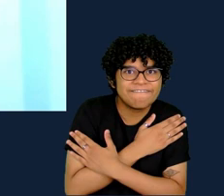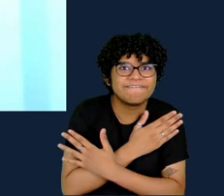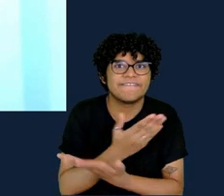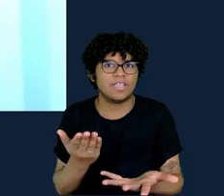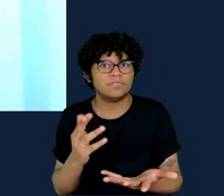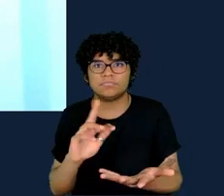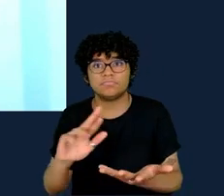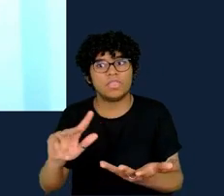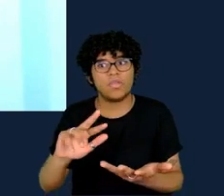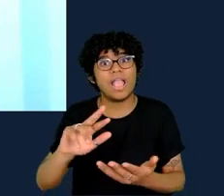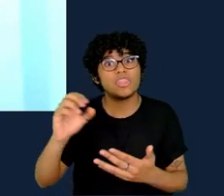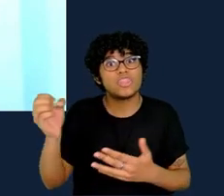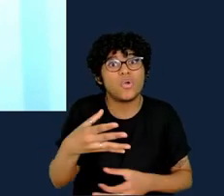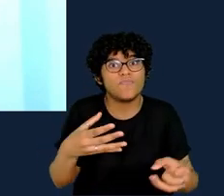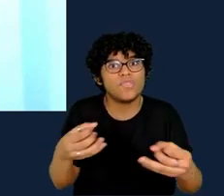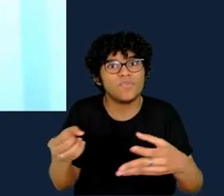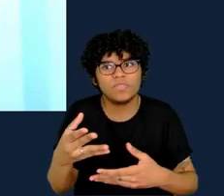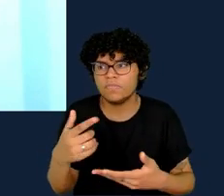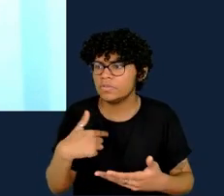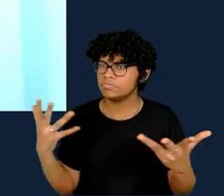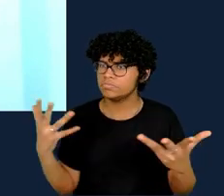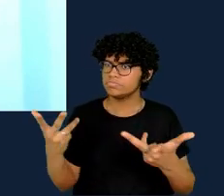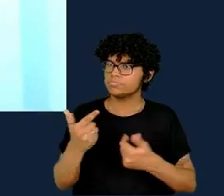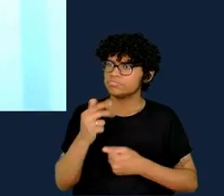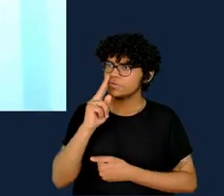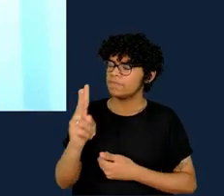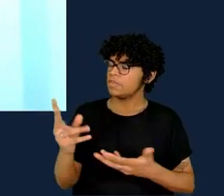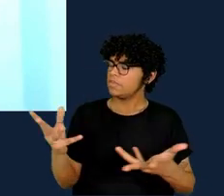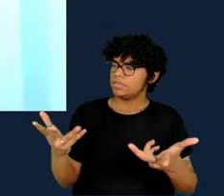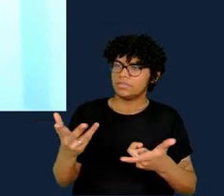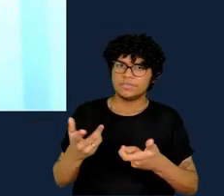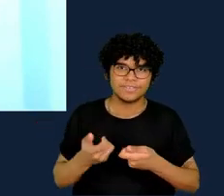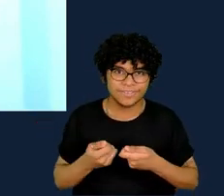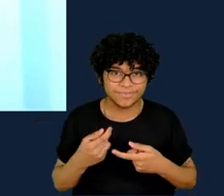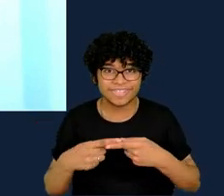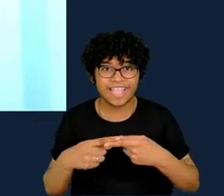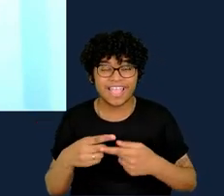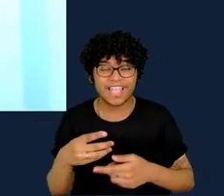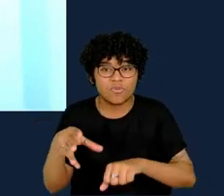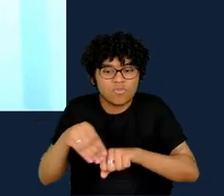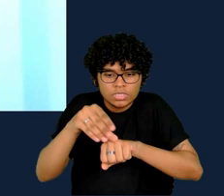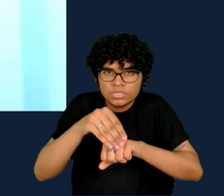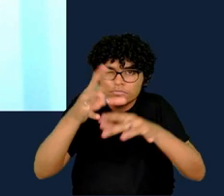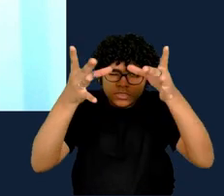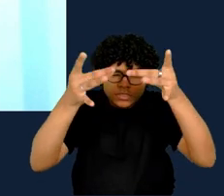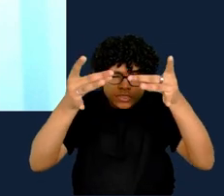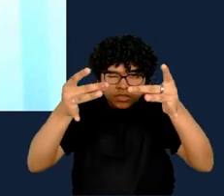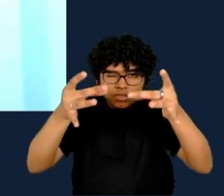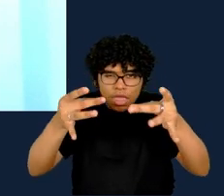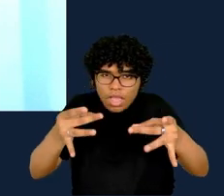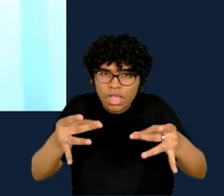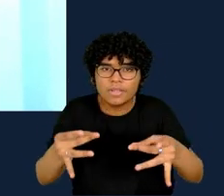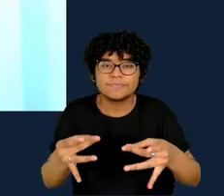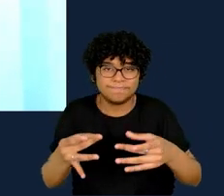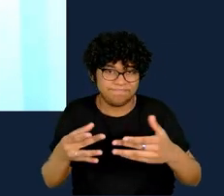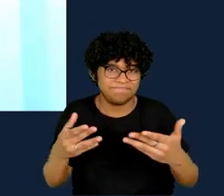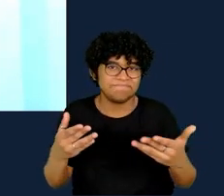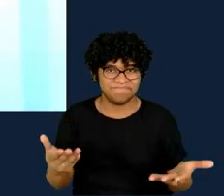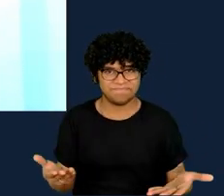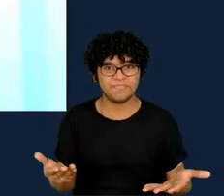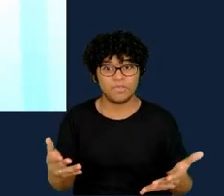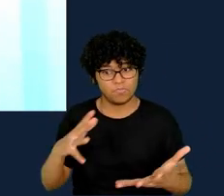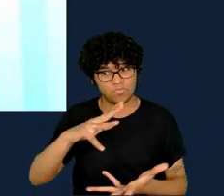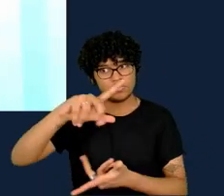tão fantástico, porque era um conhecimento num nível granular enorme. Então, a gente vive num mundo em que tem esse tipo de informação e tem